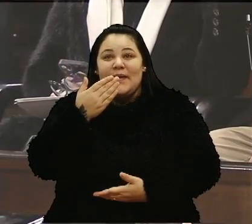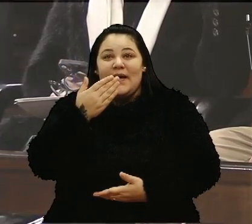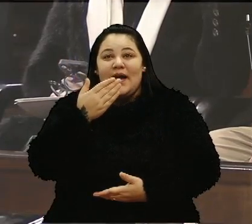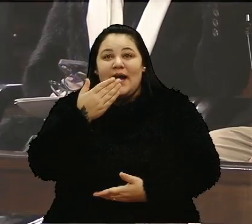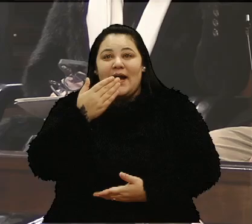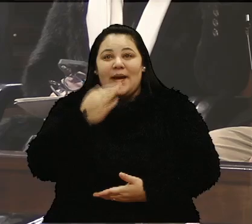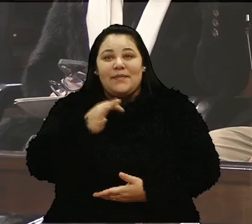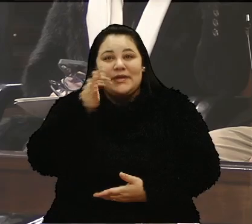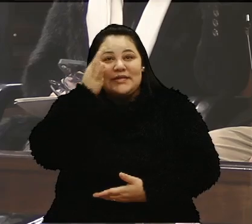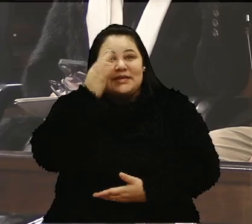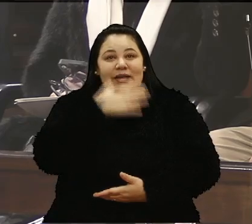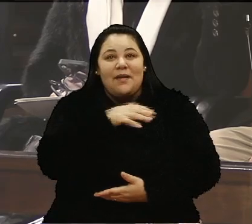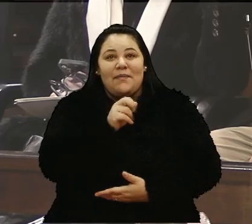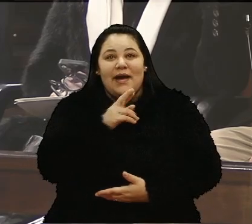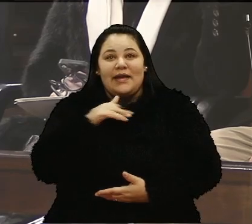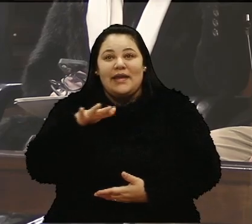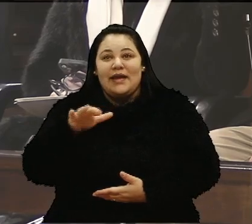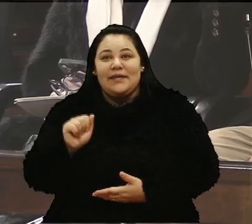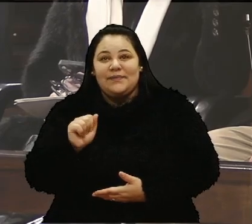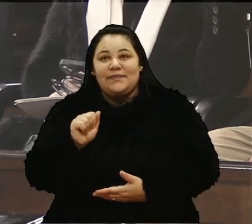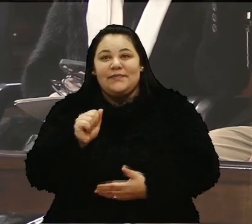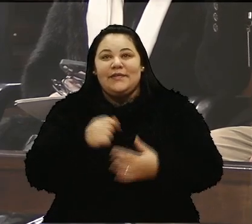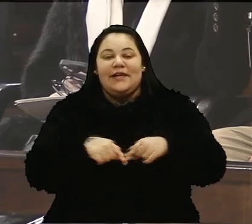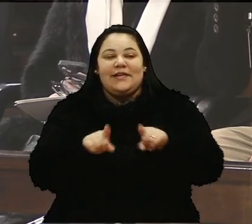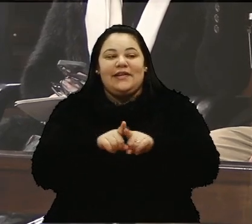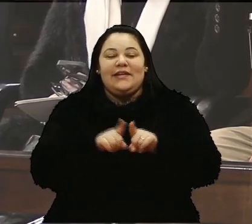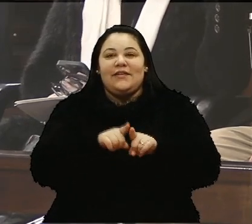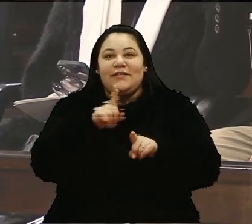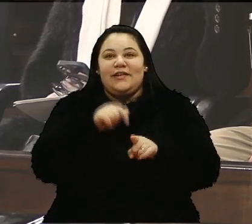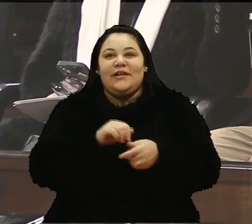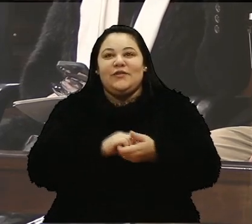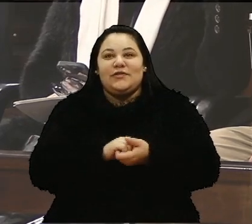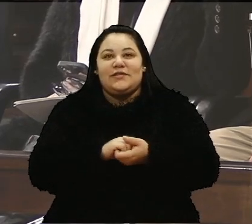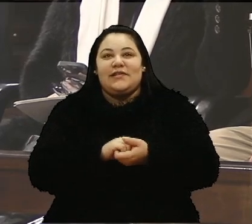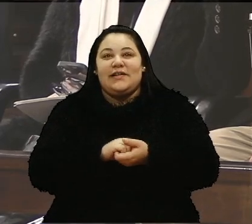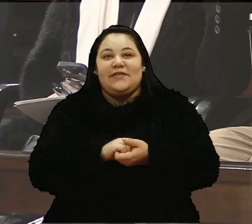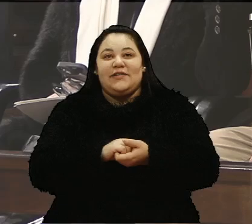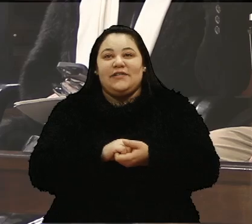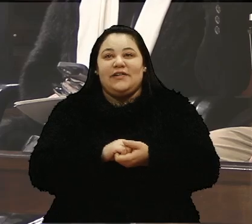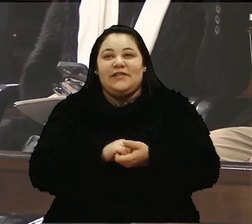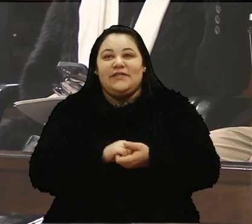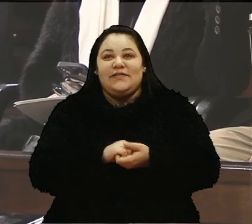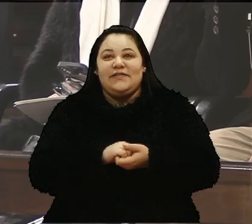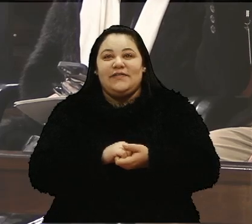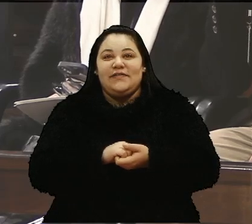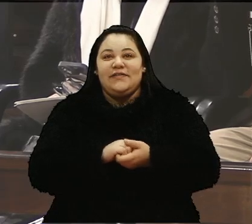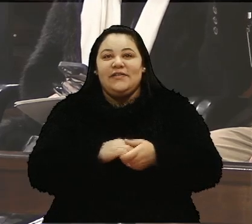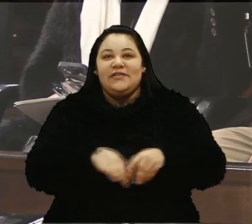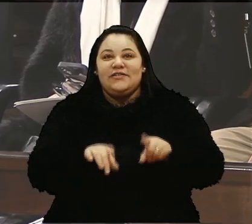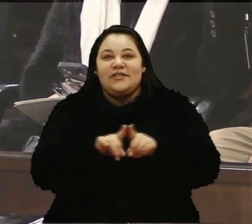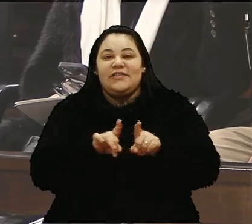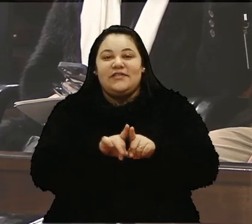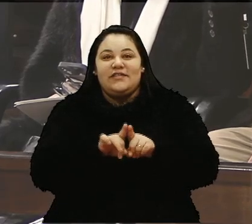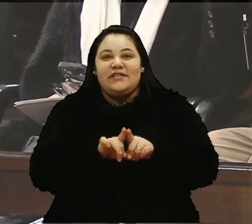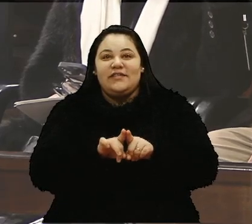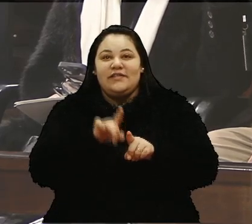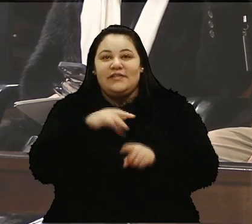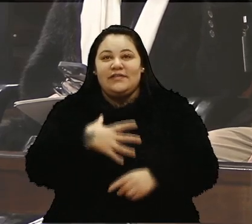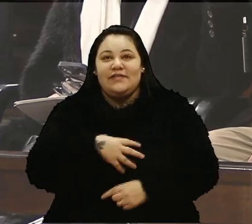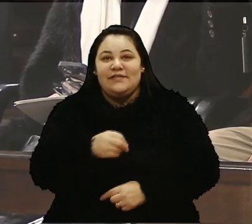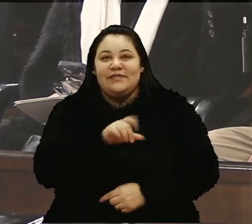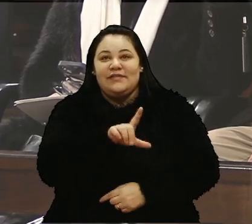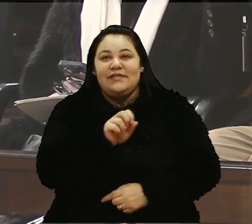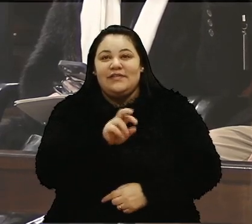Jesus de Souza de Oliveira, do irmão, do filho do seu Lori,